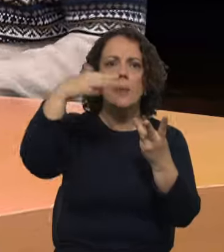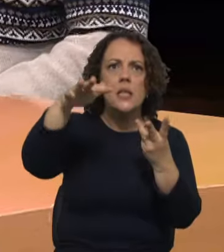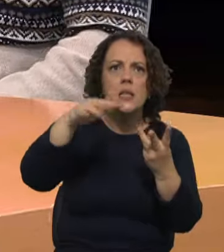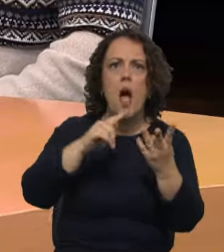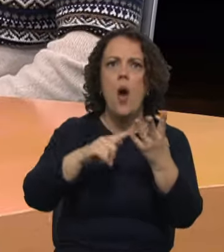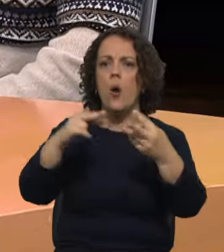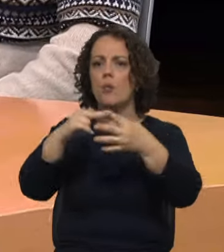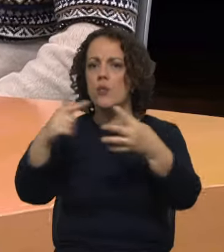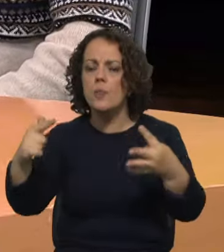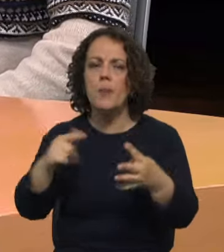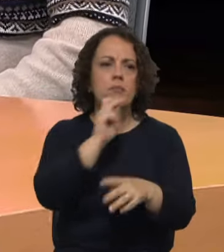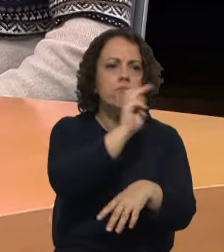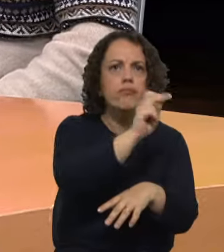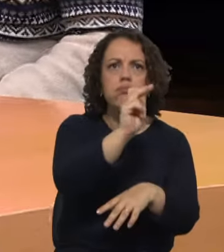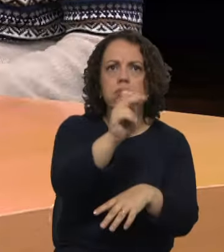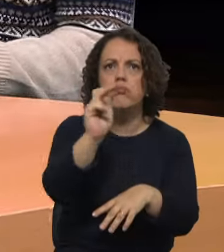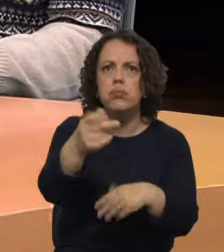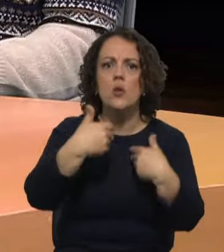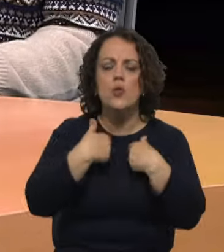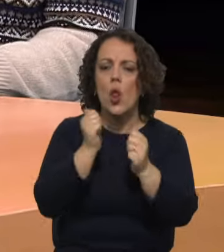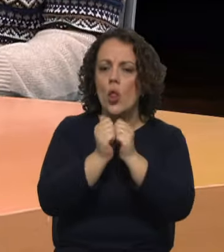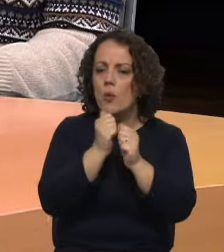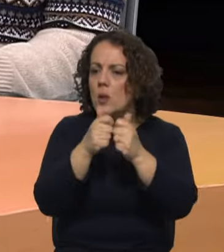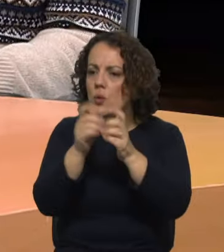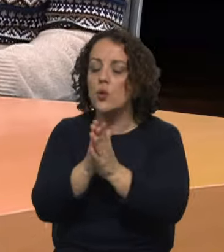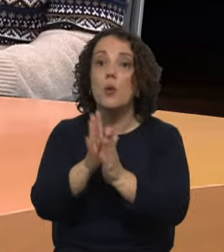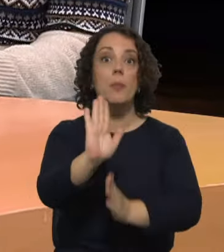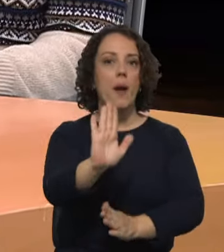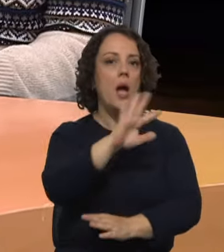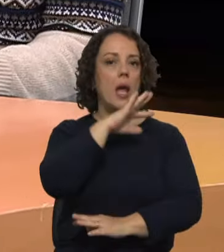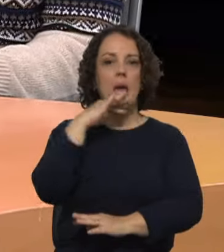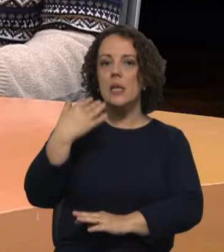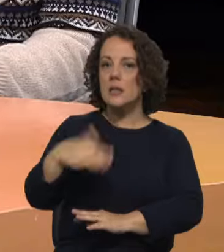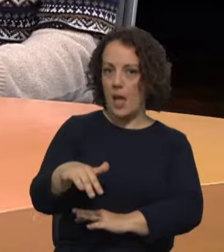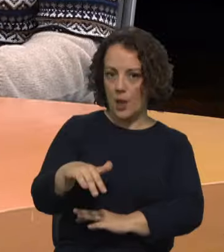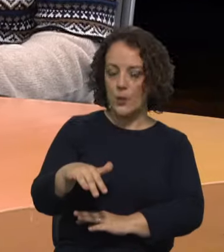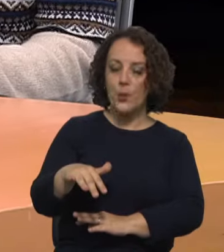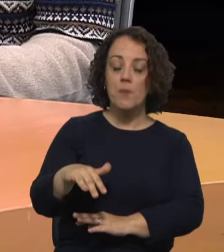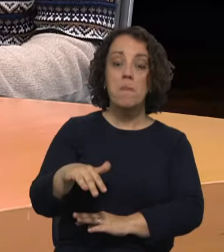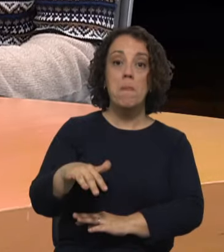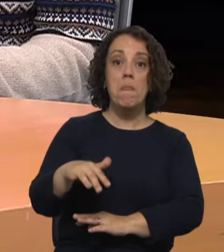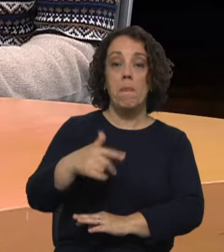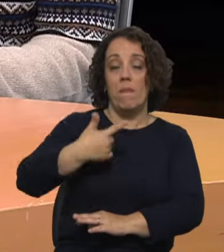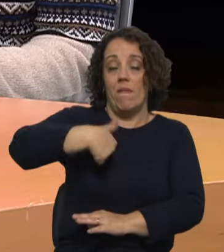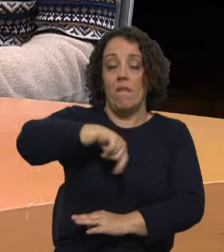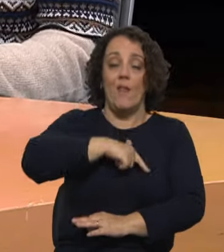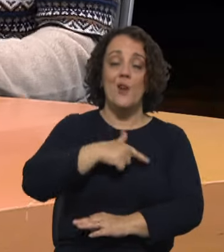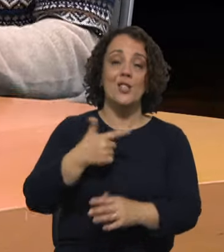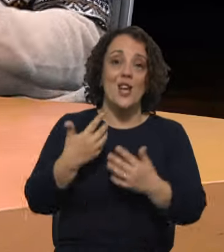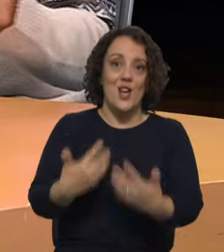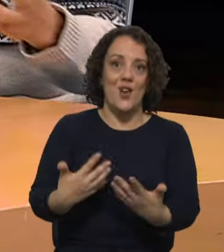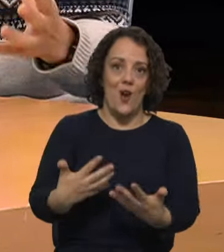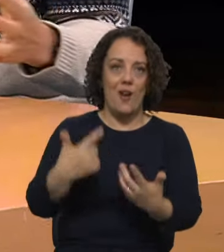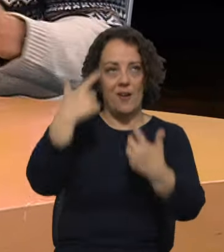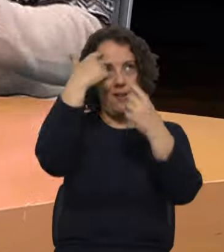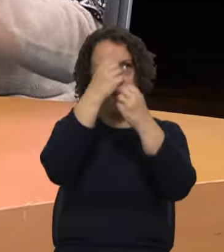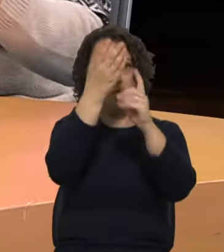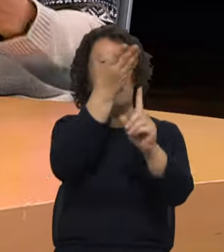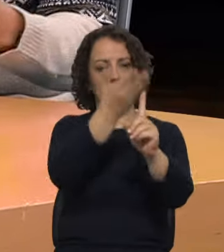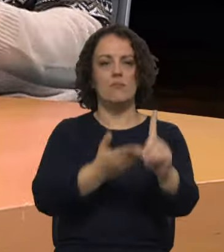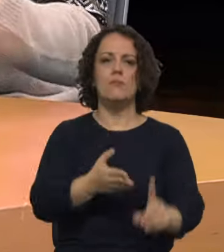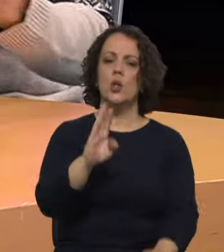município para tratar de todos os documentos s e e a parte mais gira é e nós para nós hoje em dia o Sultão é uma figura